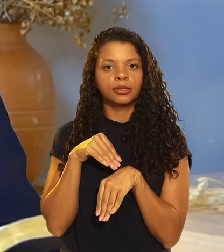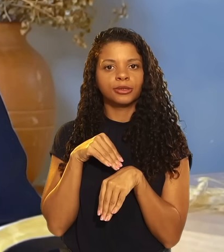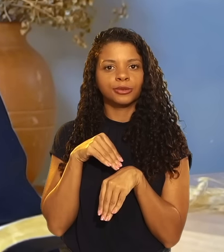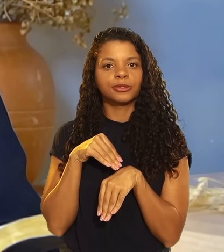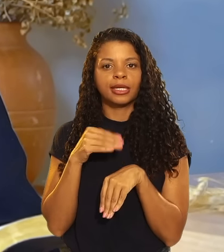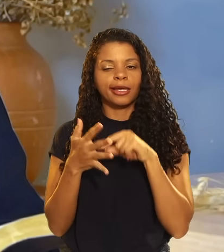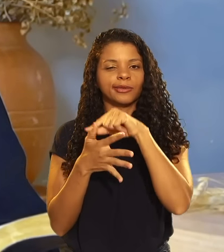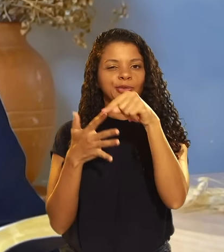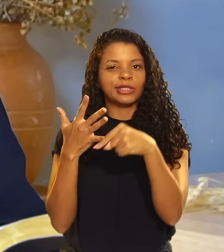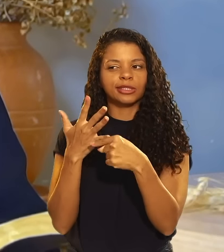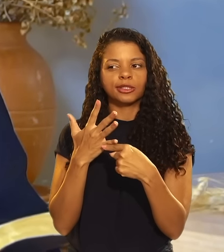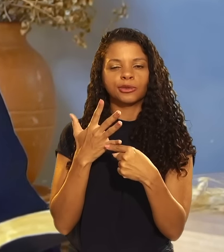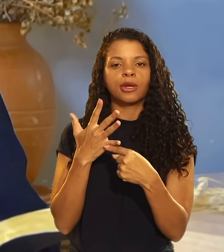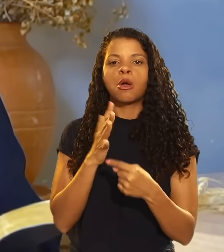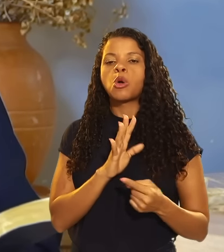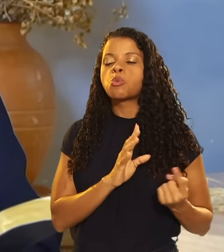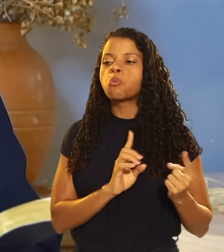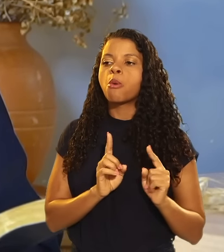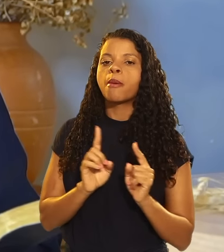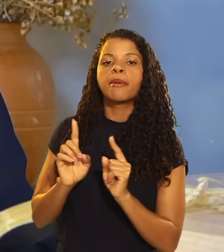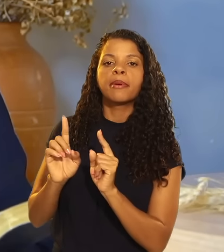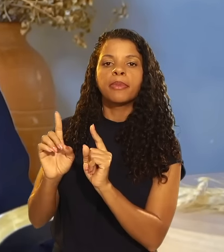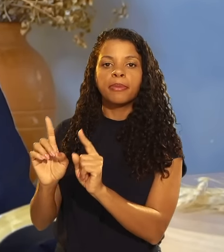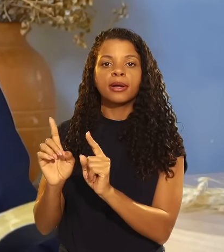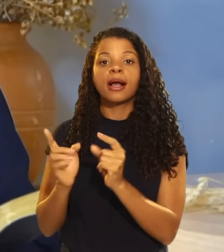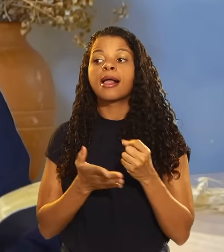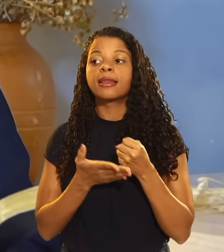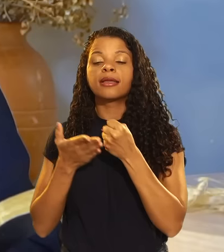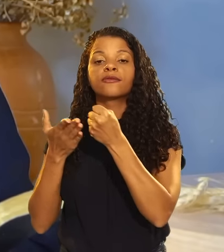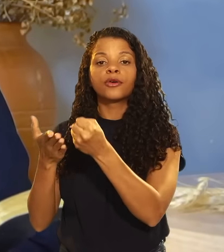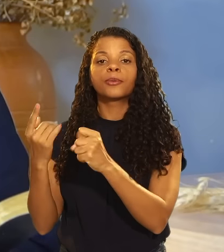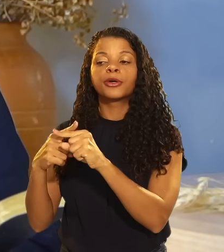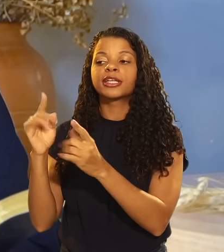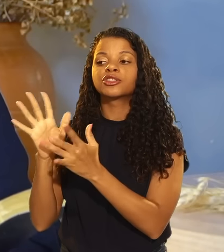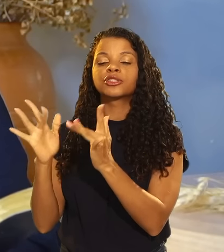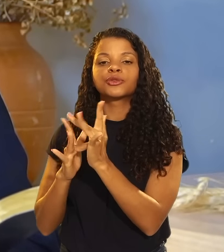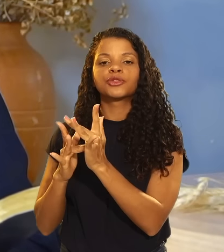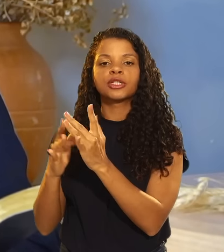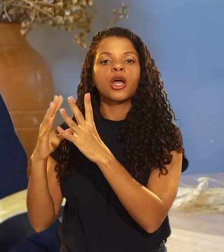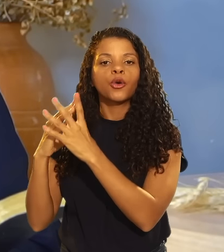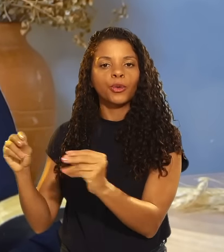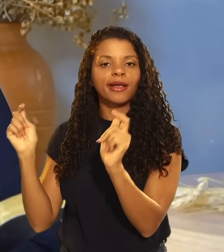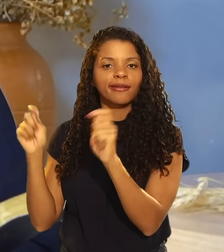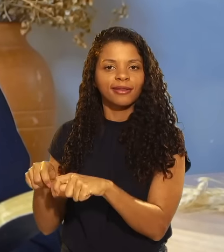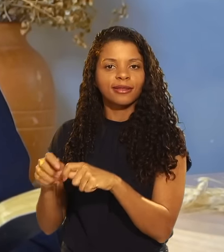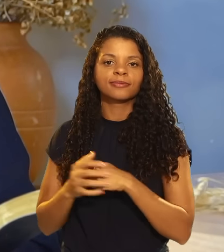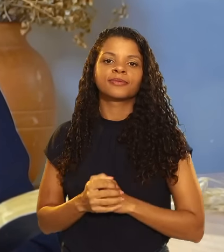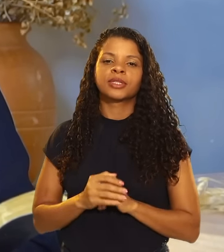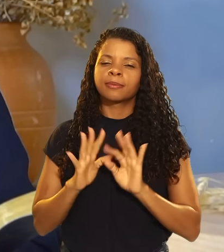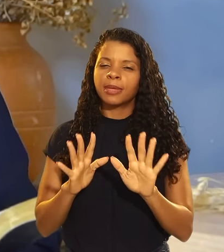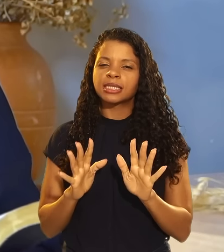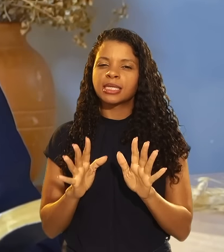tivesse o privilégio de receber a cura da parte de Cristo. Agora, quando a gente olha com detalhe na história, a